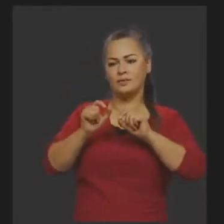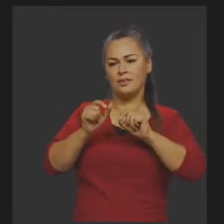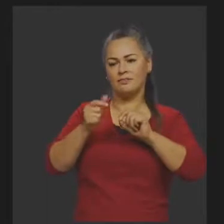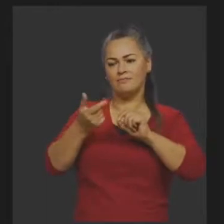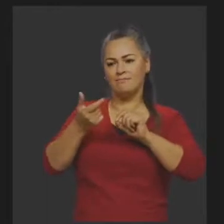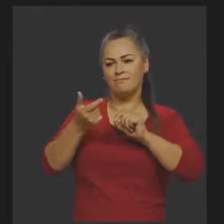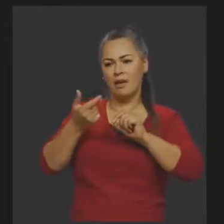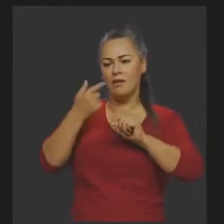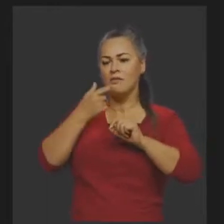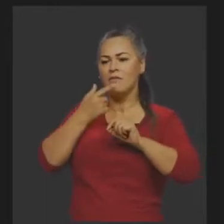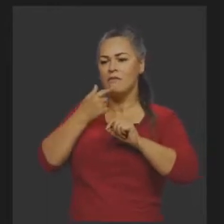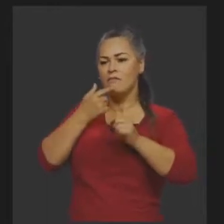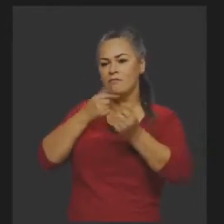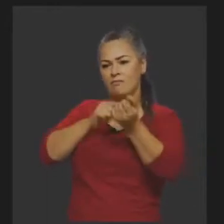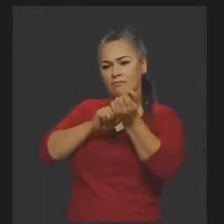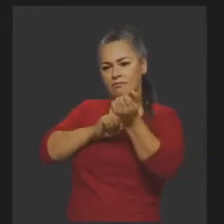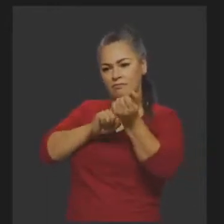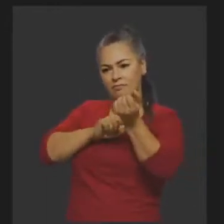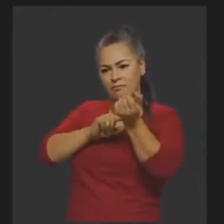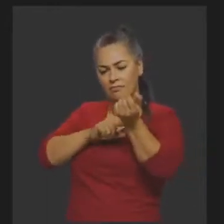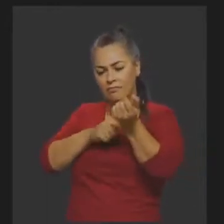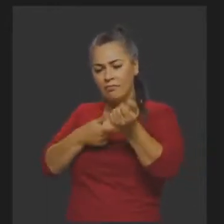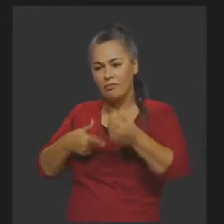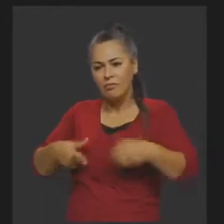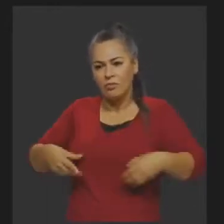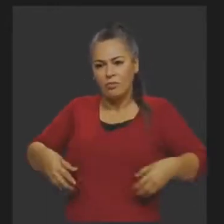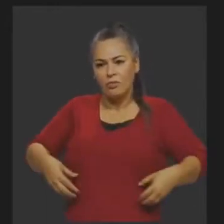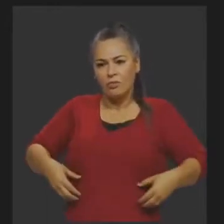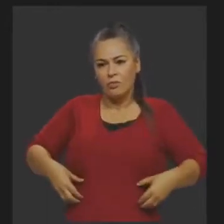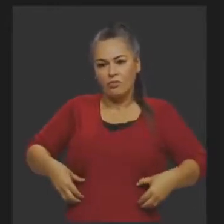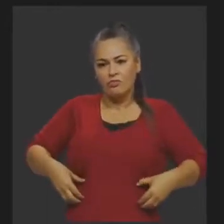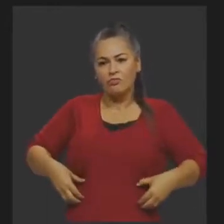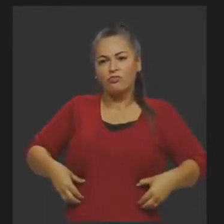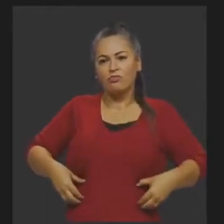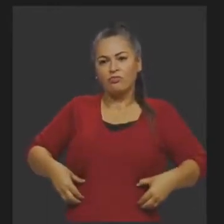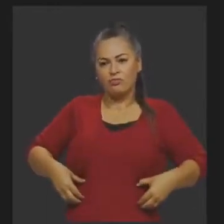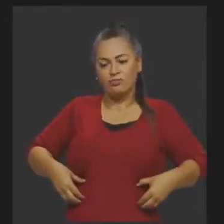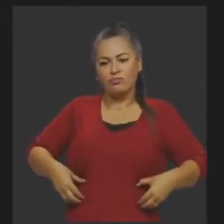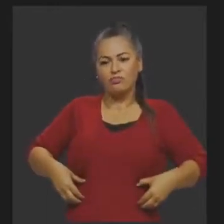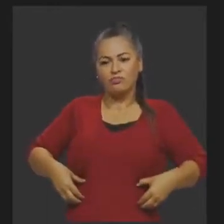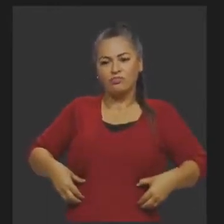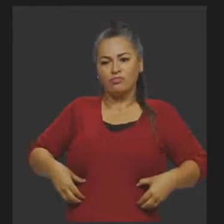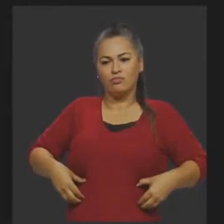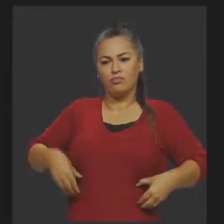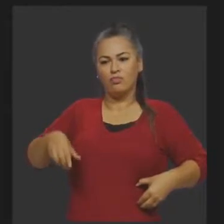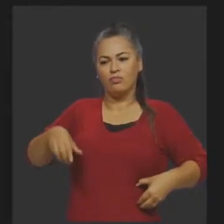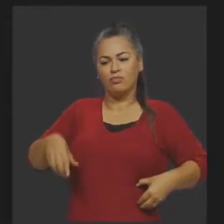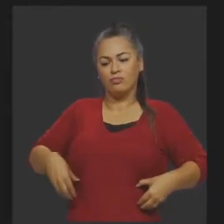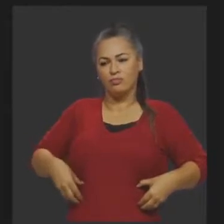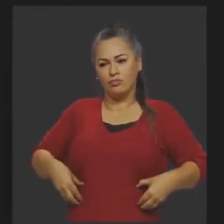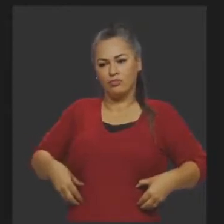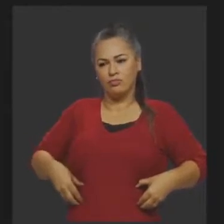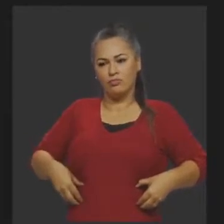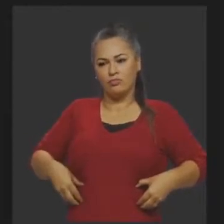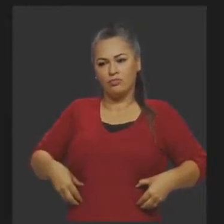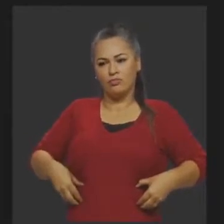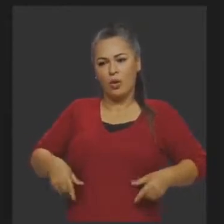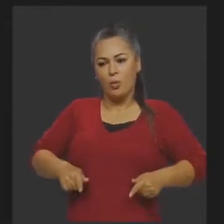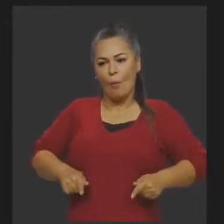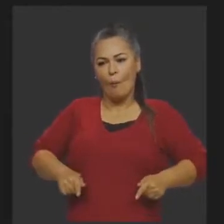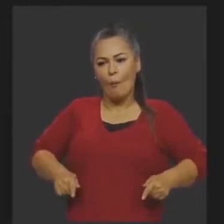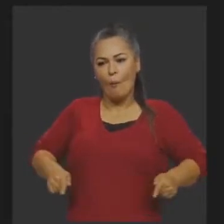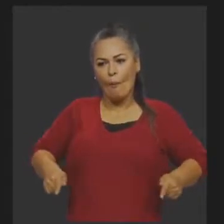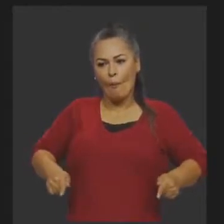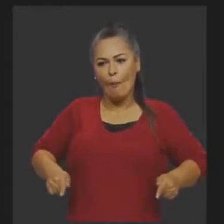glomérulo, mais especificamente numa estrutura ao qual esse glomérulo pertence, que a gente chama de néfron.